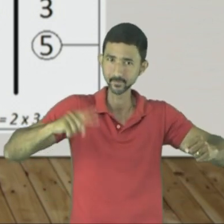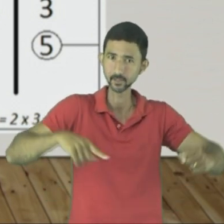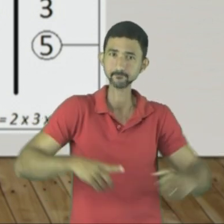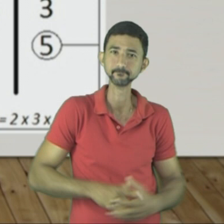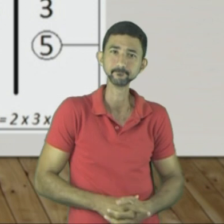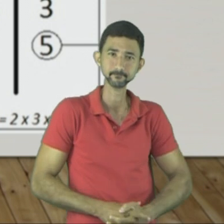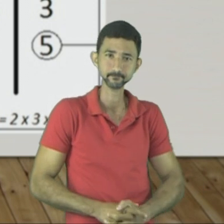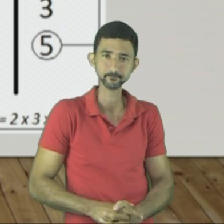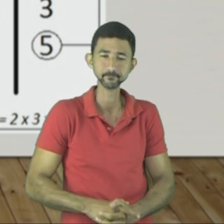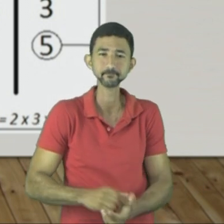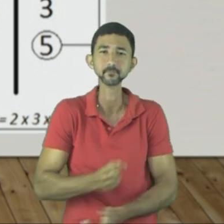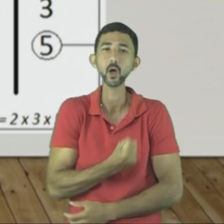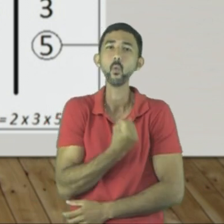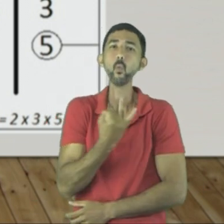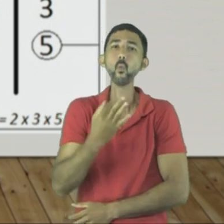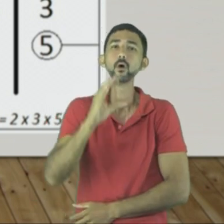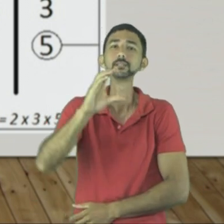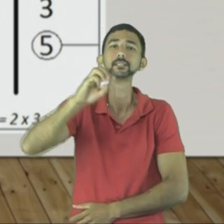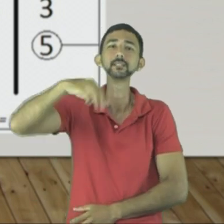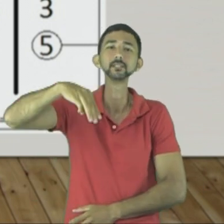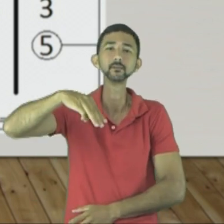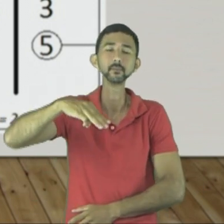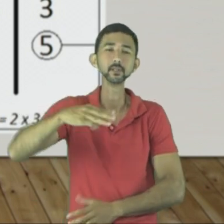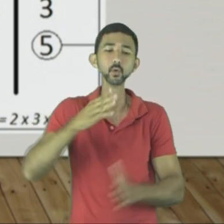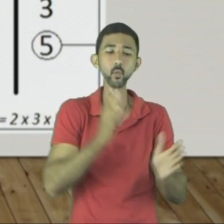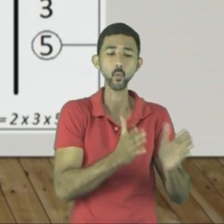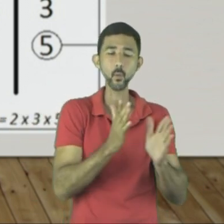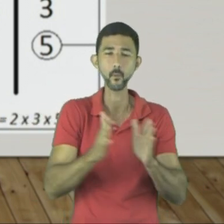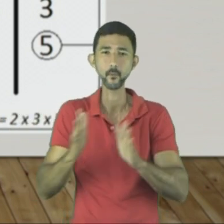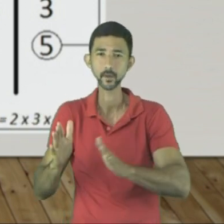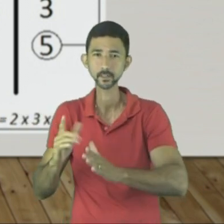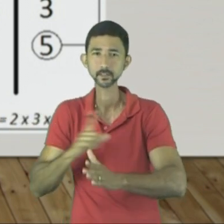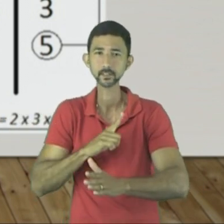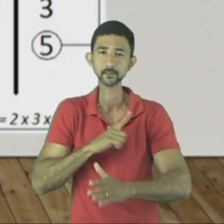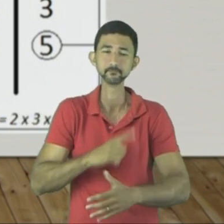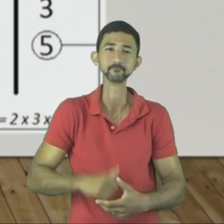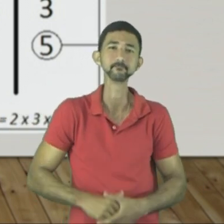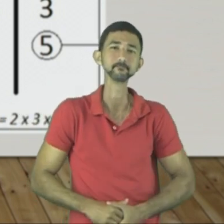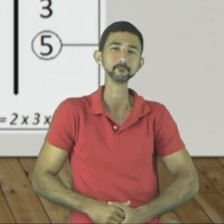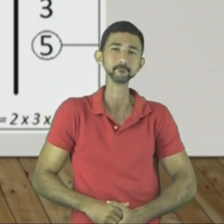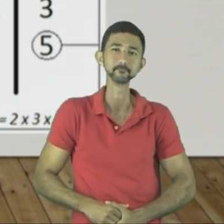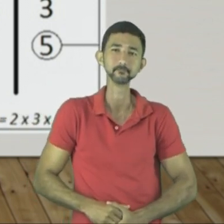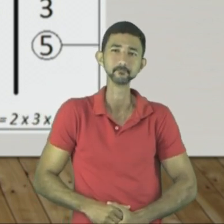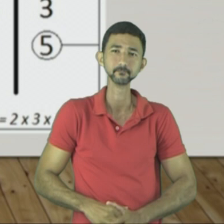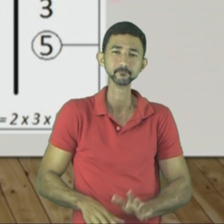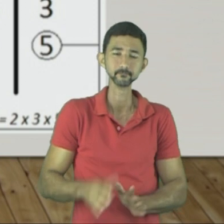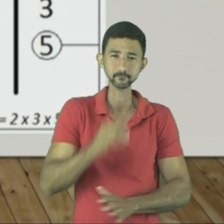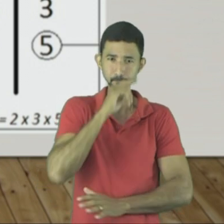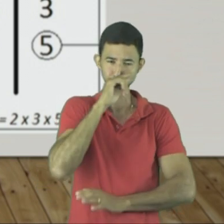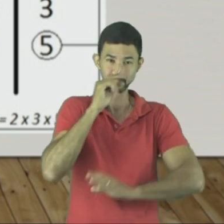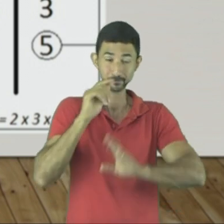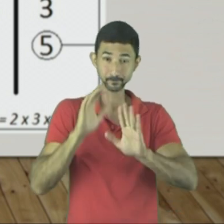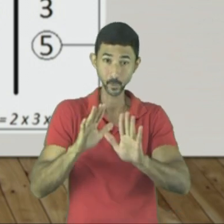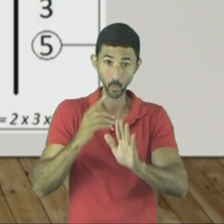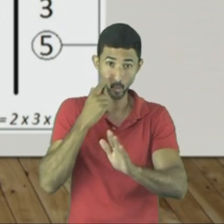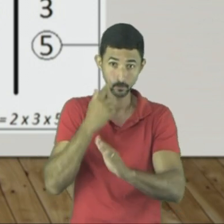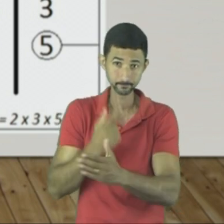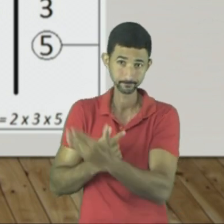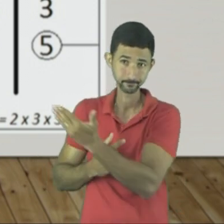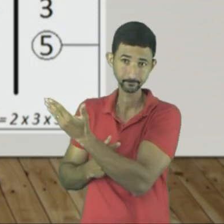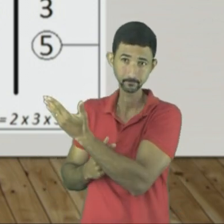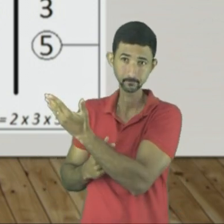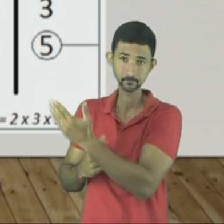Então, quantos centímetros de comprimento cada retalho terá? Aí eu vou utilizar